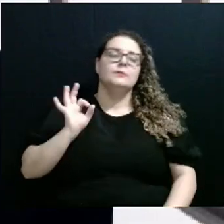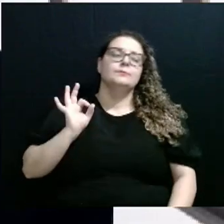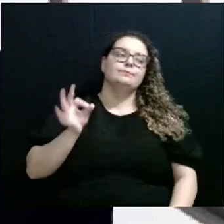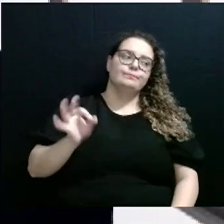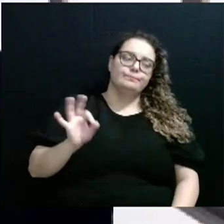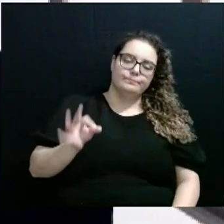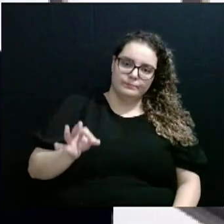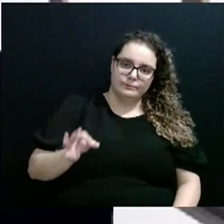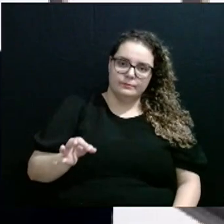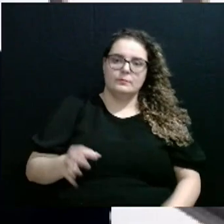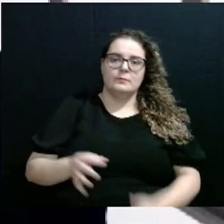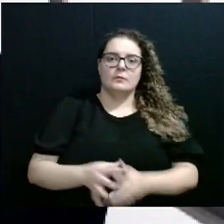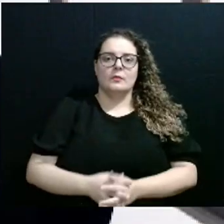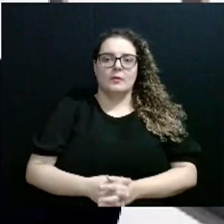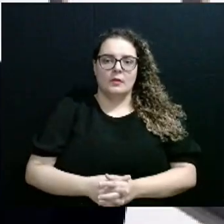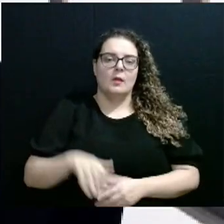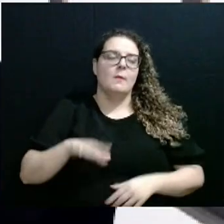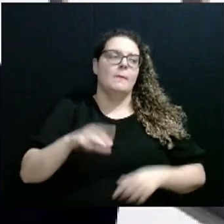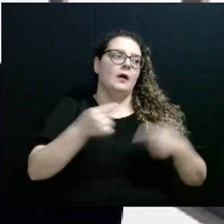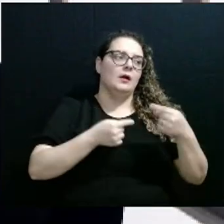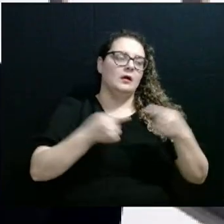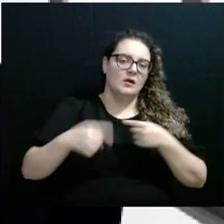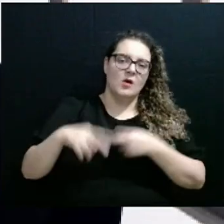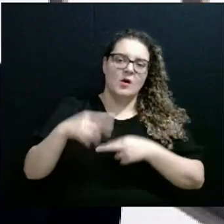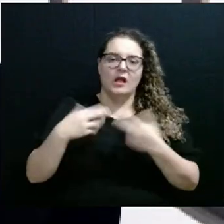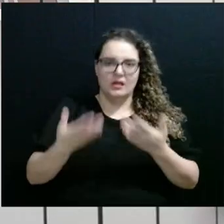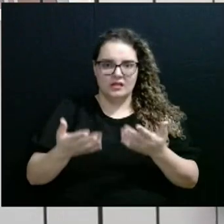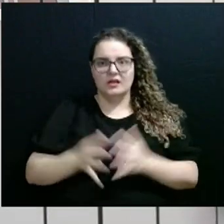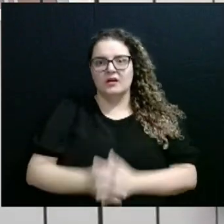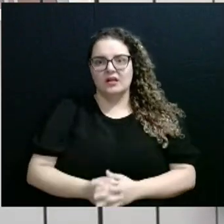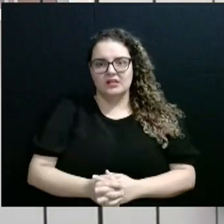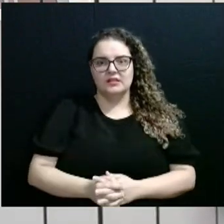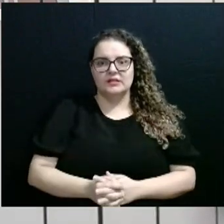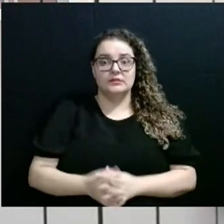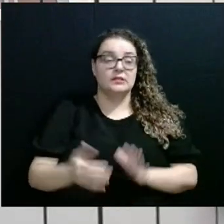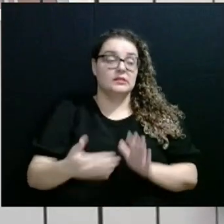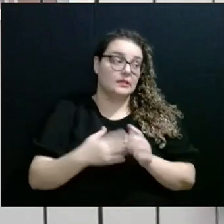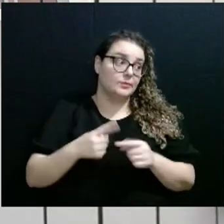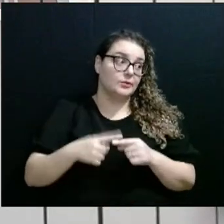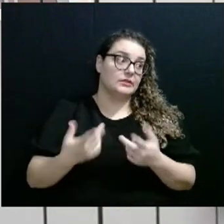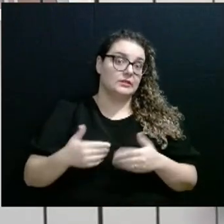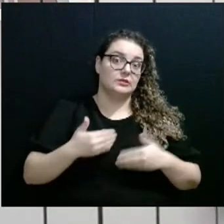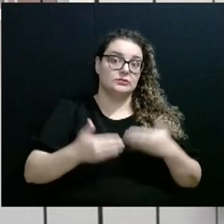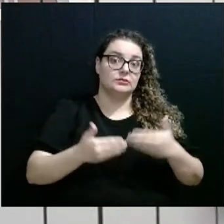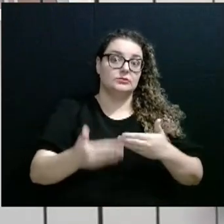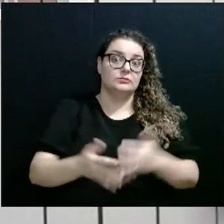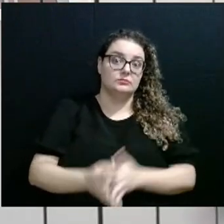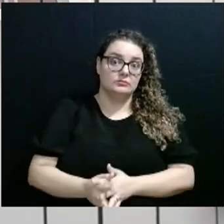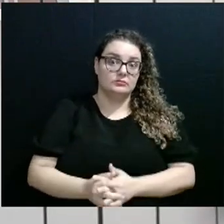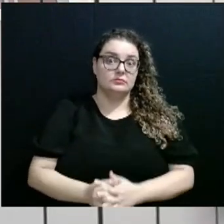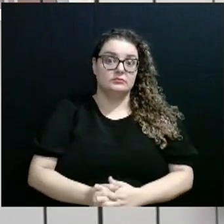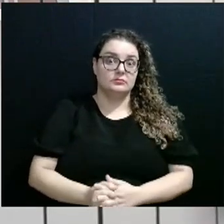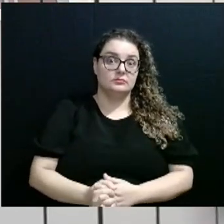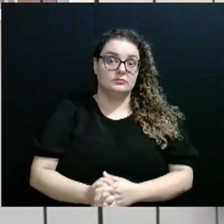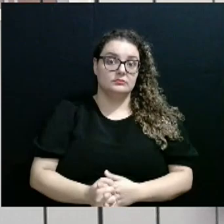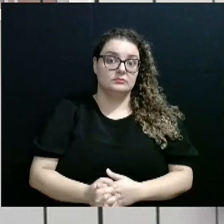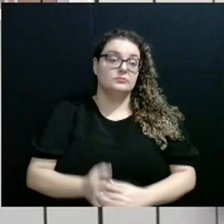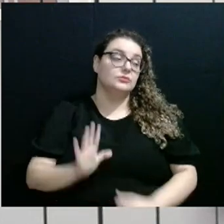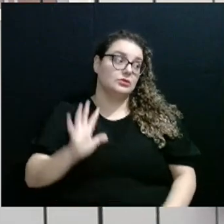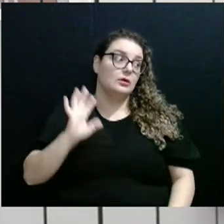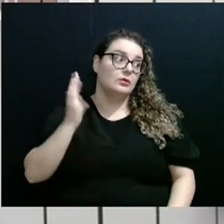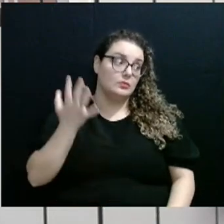mais discussão a respeito disso. É porque tem os processos que já estão ocorrendo, né? Então vão